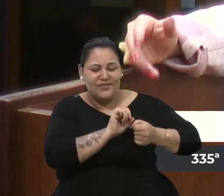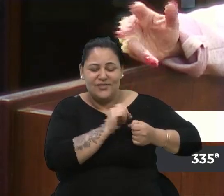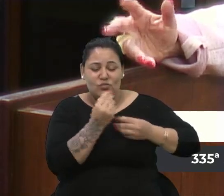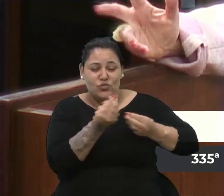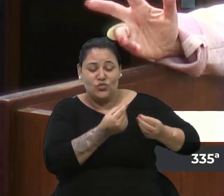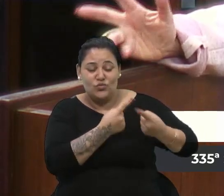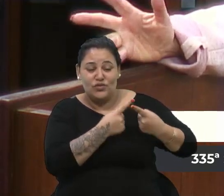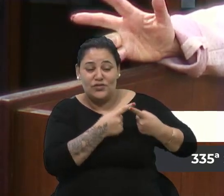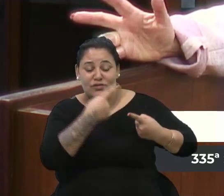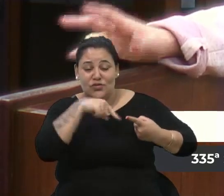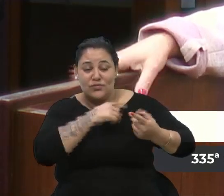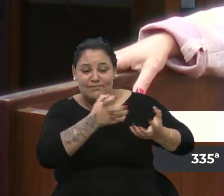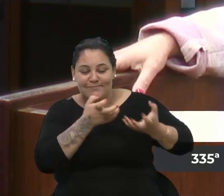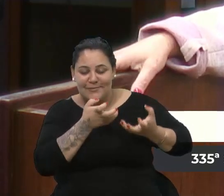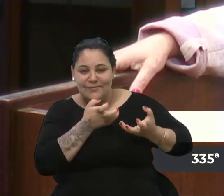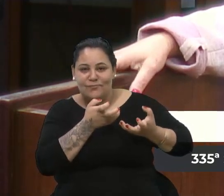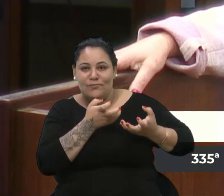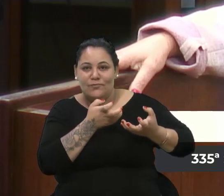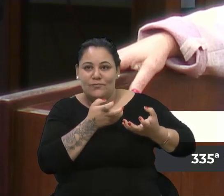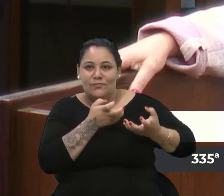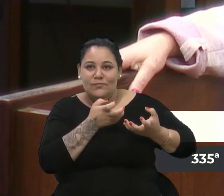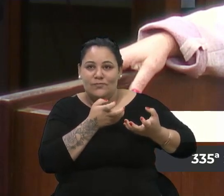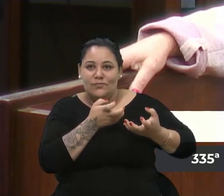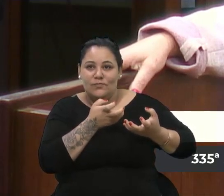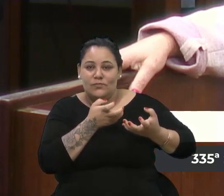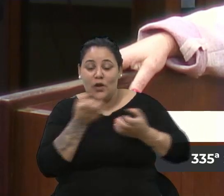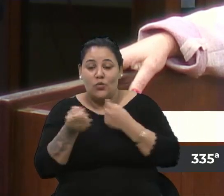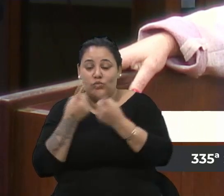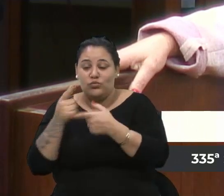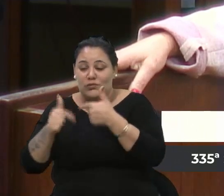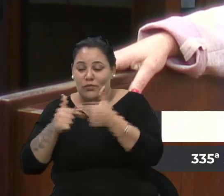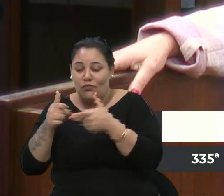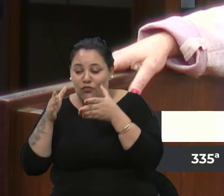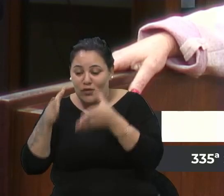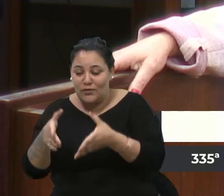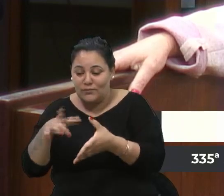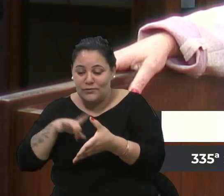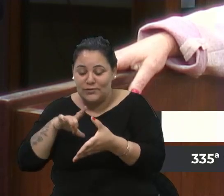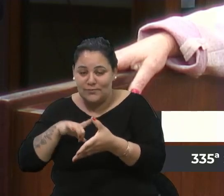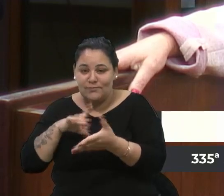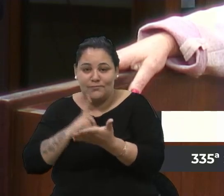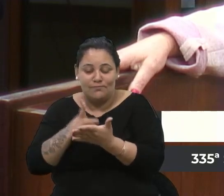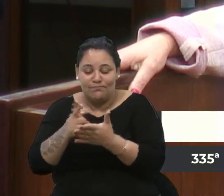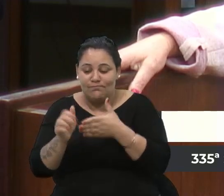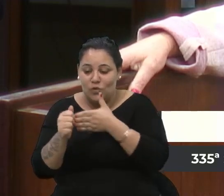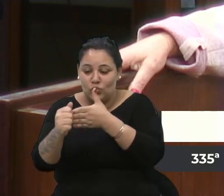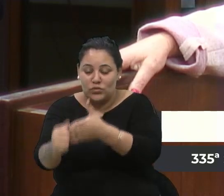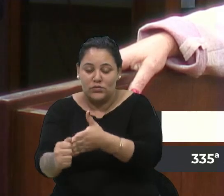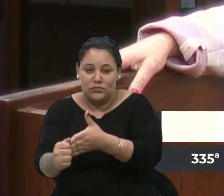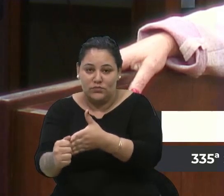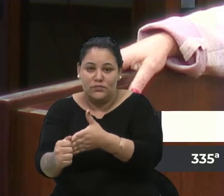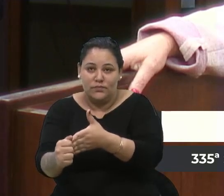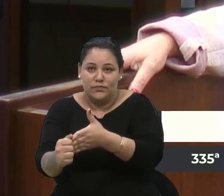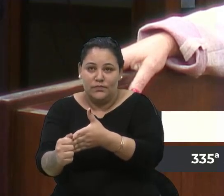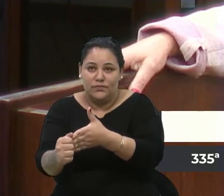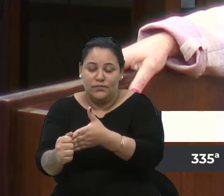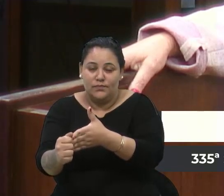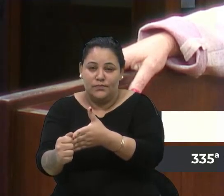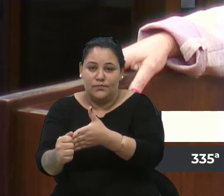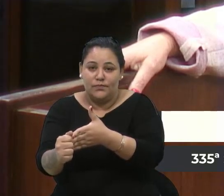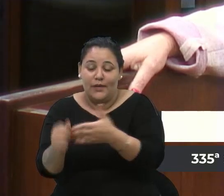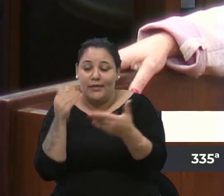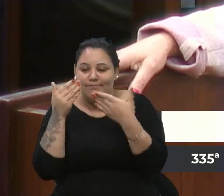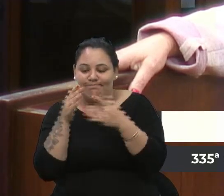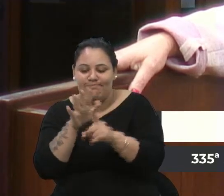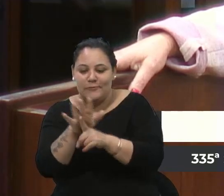que sejam feitos, nós sempre temos o acompanhamento nas demandas, né?